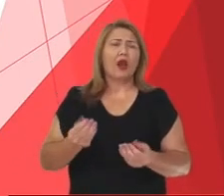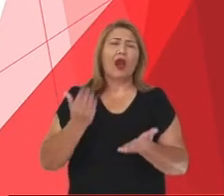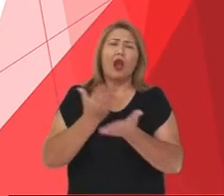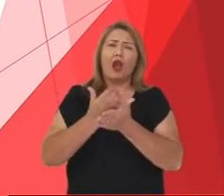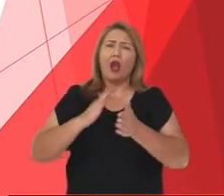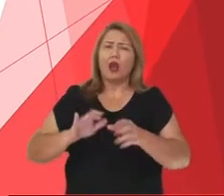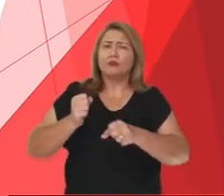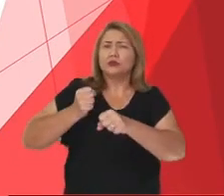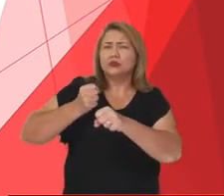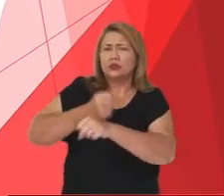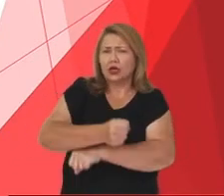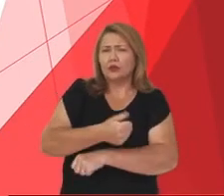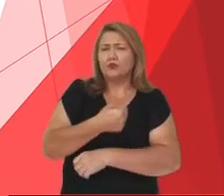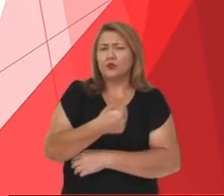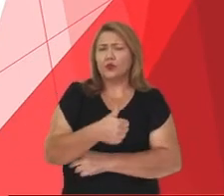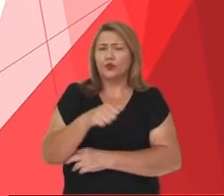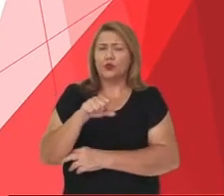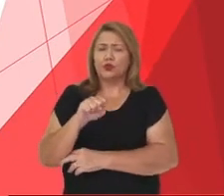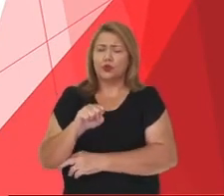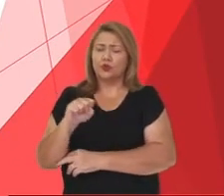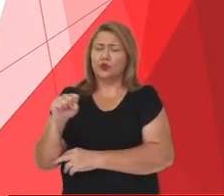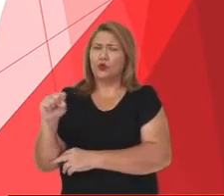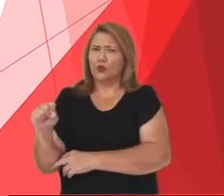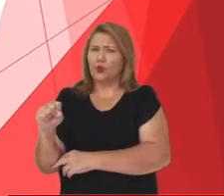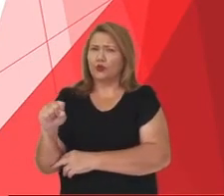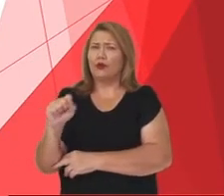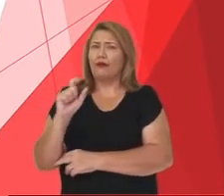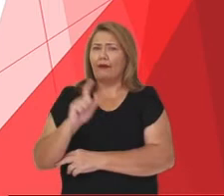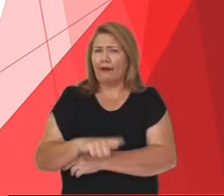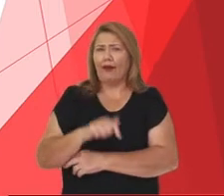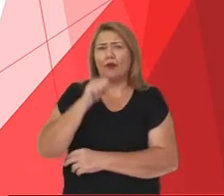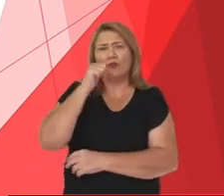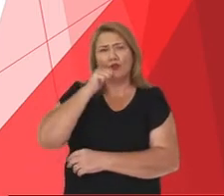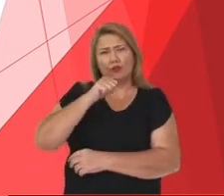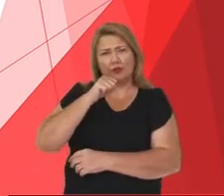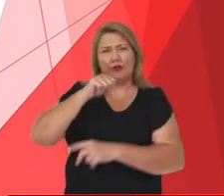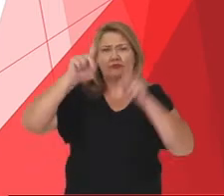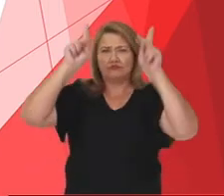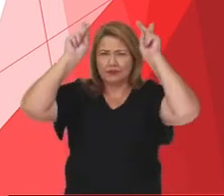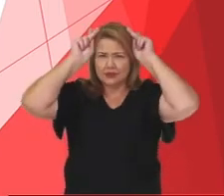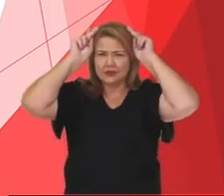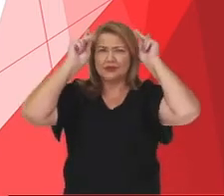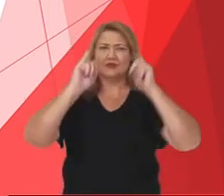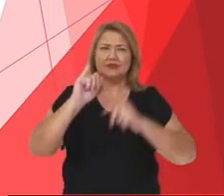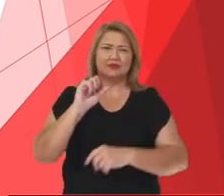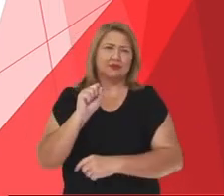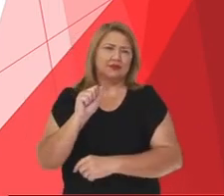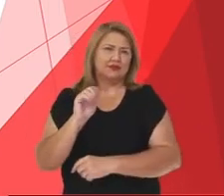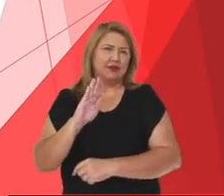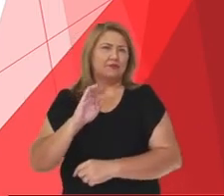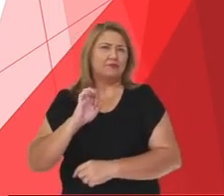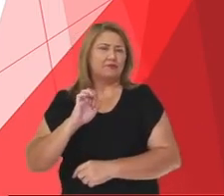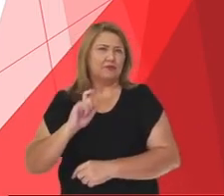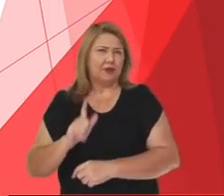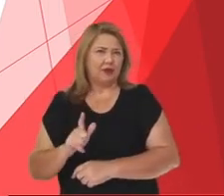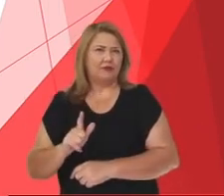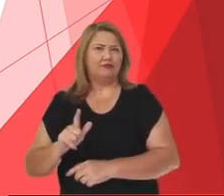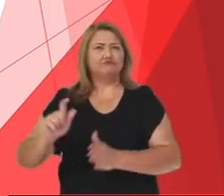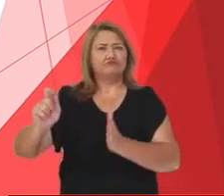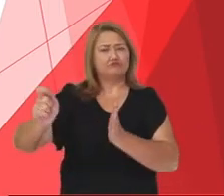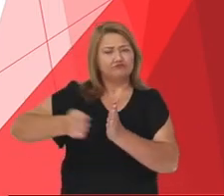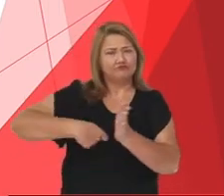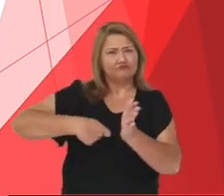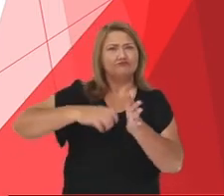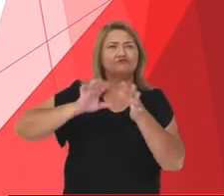em 1888, através da assinatura da Lei Áurea pela Princesa Isabel. Foi o último país do